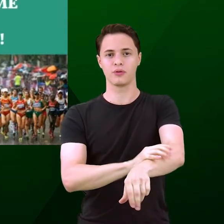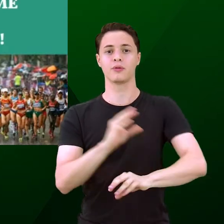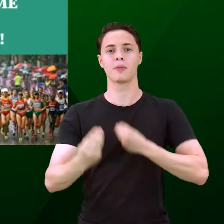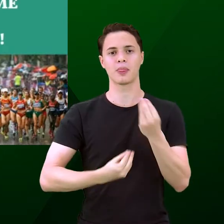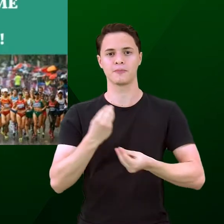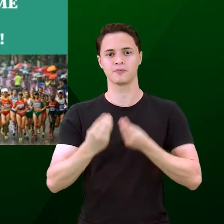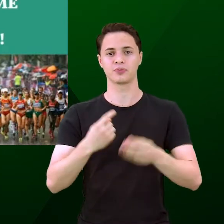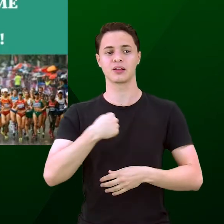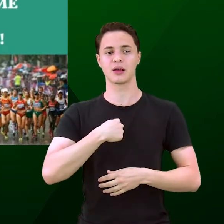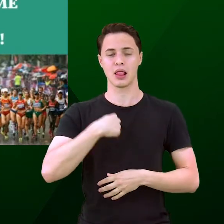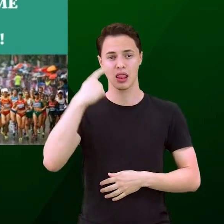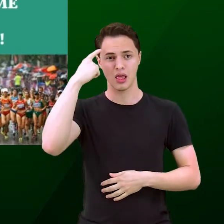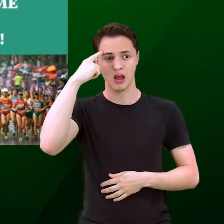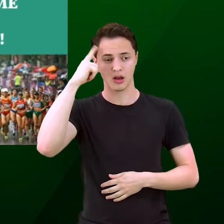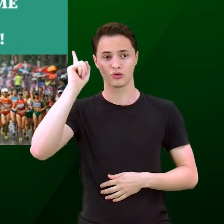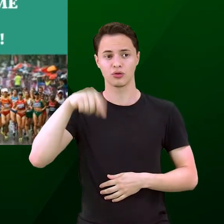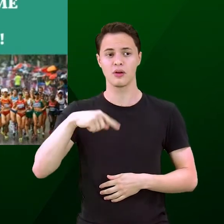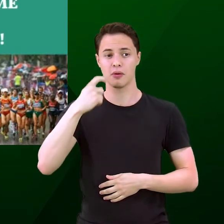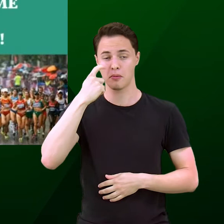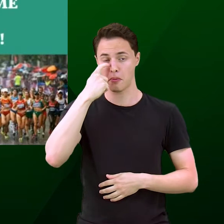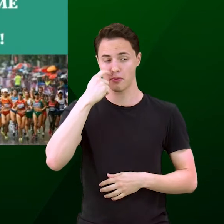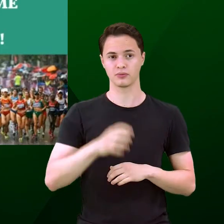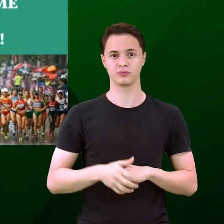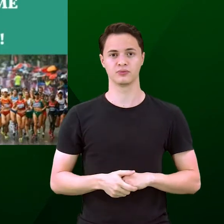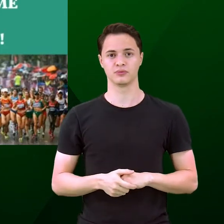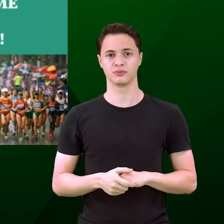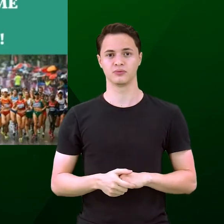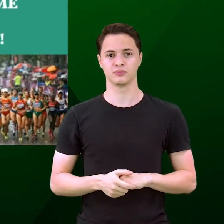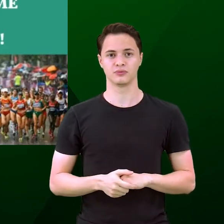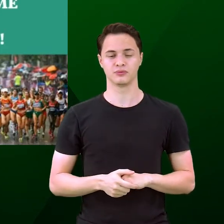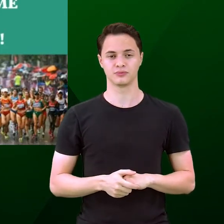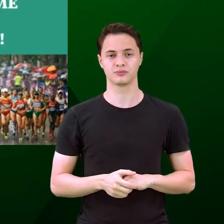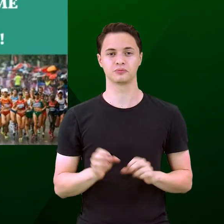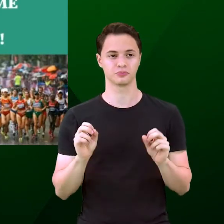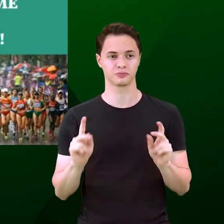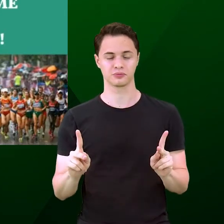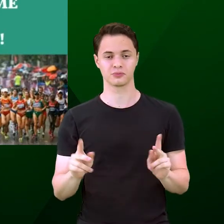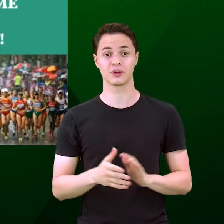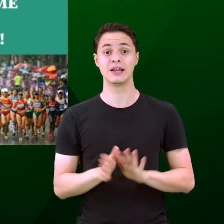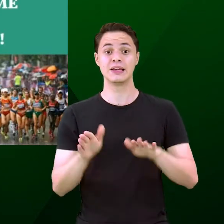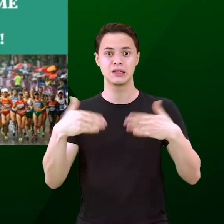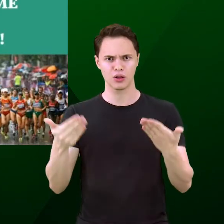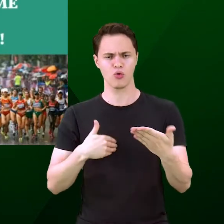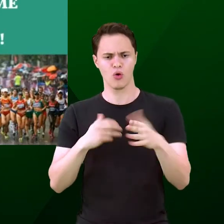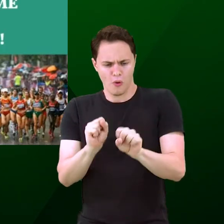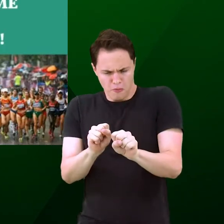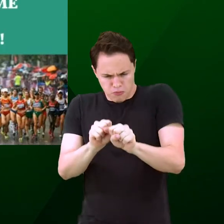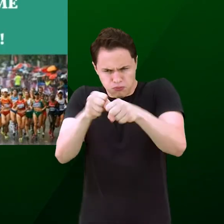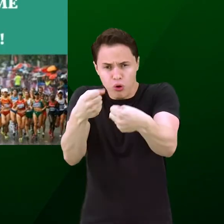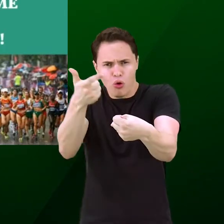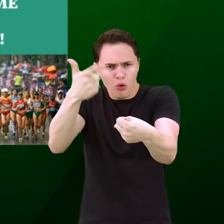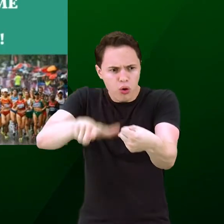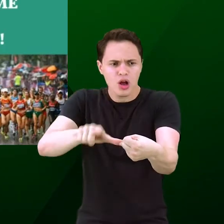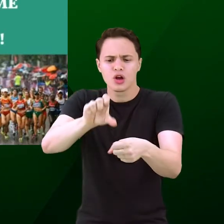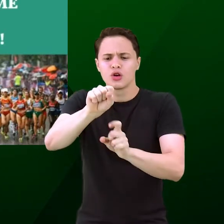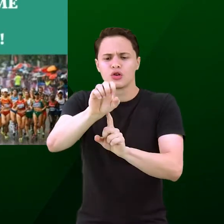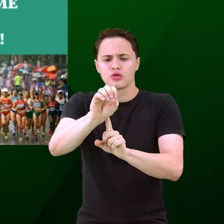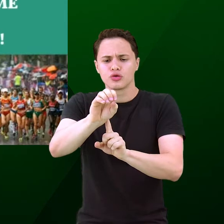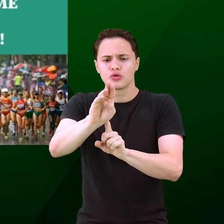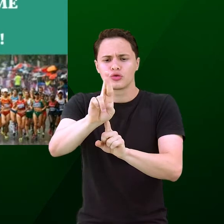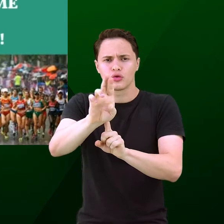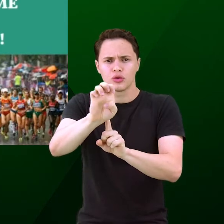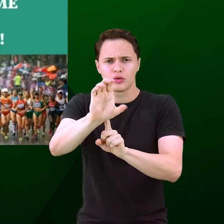eu acho que é o que mais vai chamar a atenção de vocês e mais interessa também para quem está pretendendo, né, iniciar um programa de caminhada